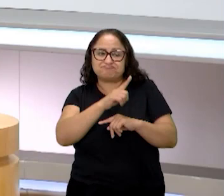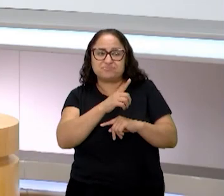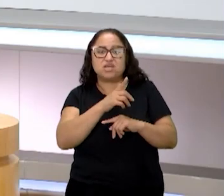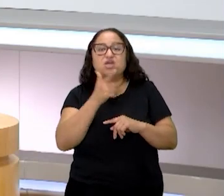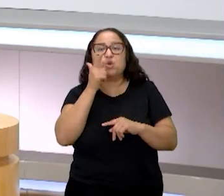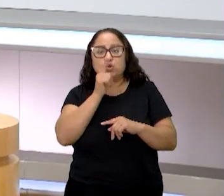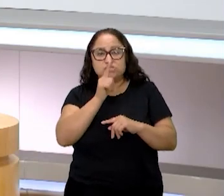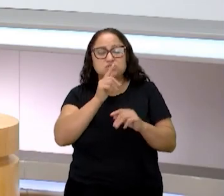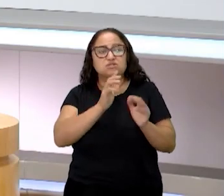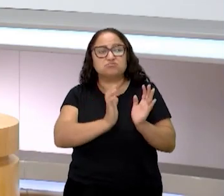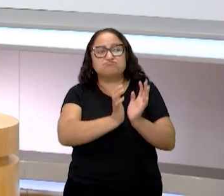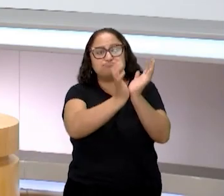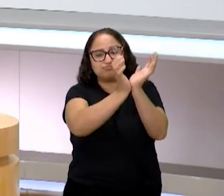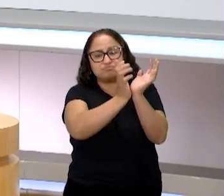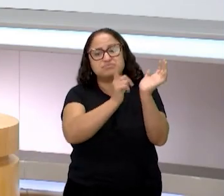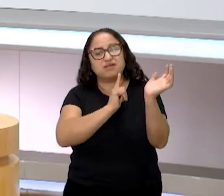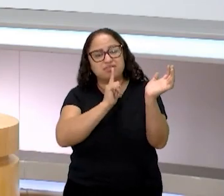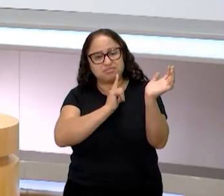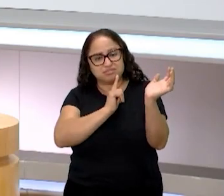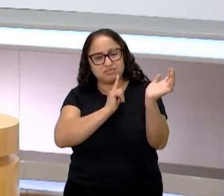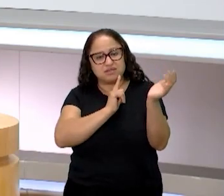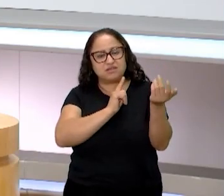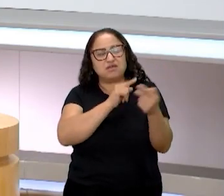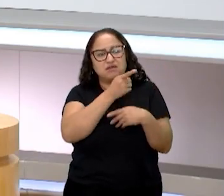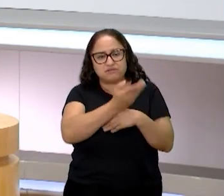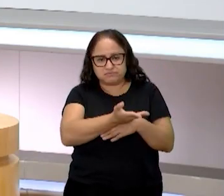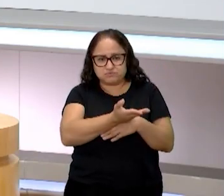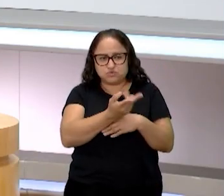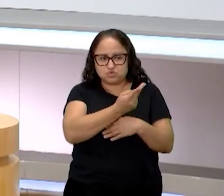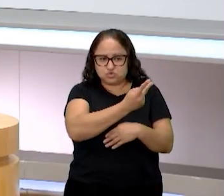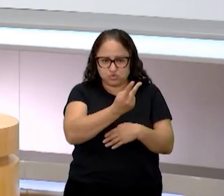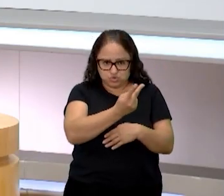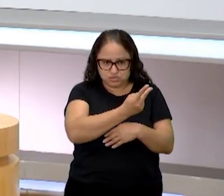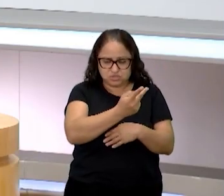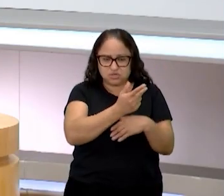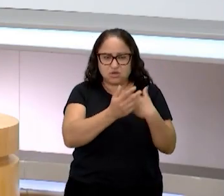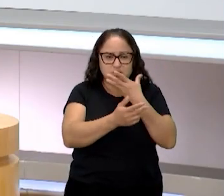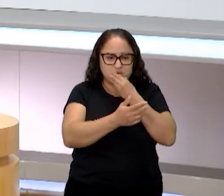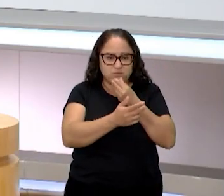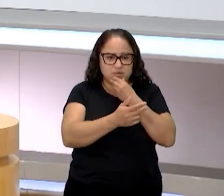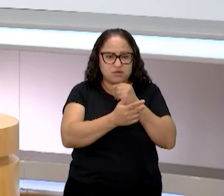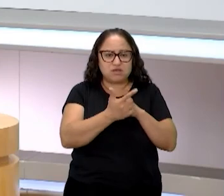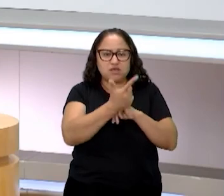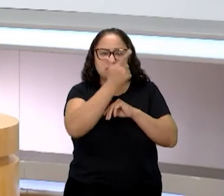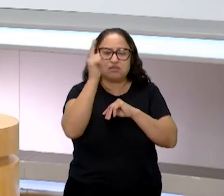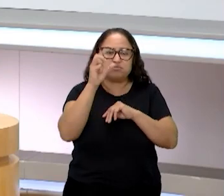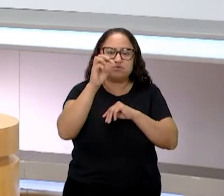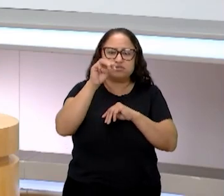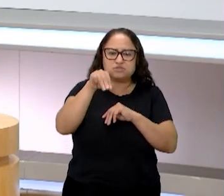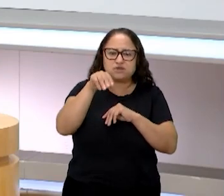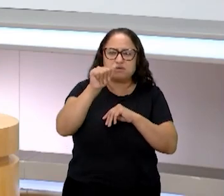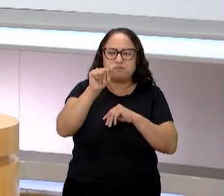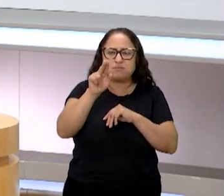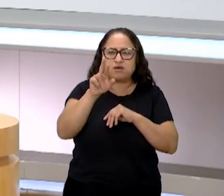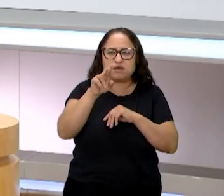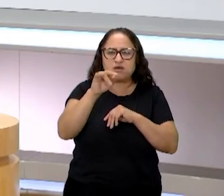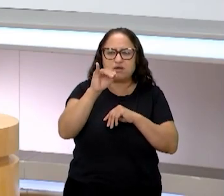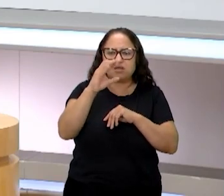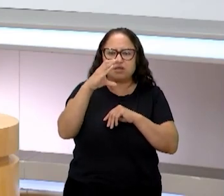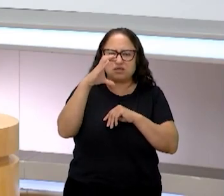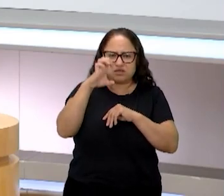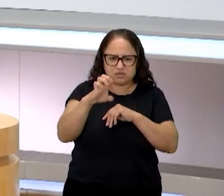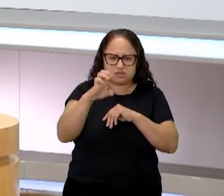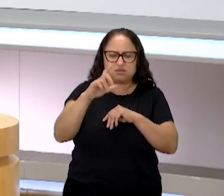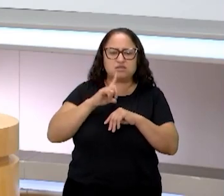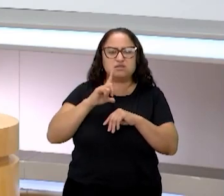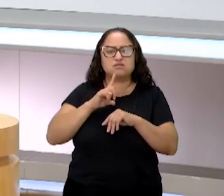si ficou com os dois, o Crick e o Watson, e depois o Maurice Wilkins, que era também